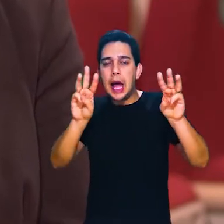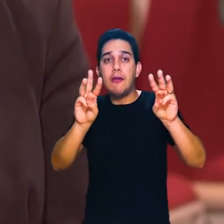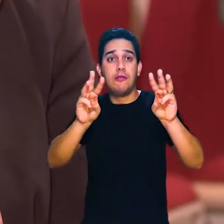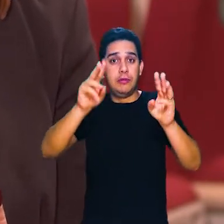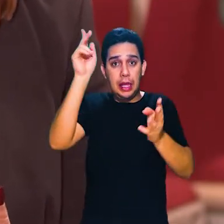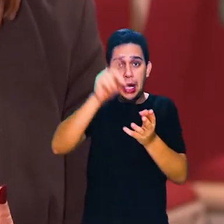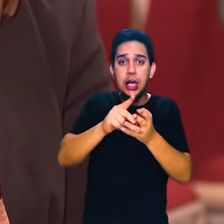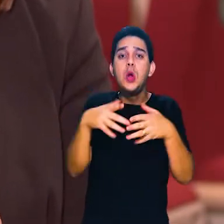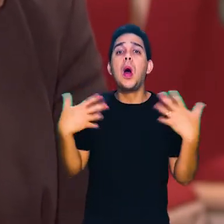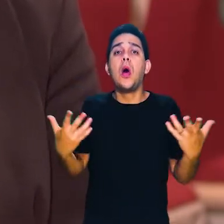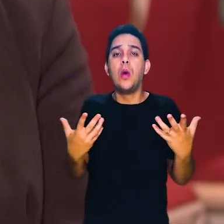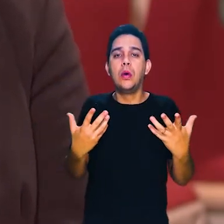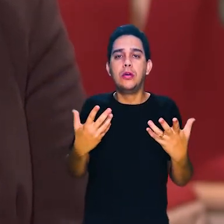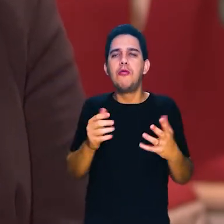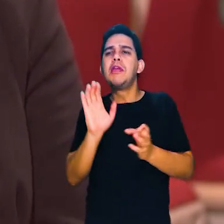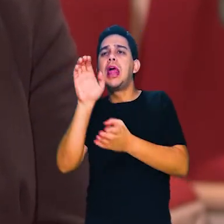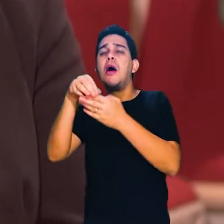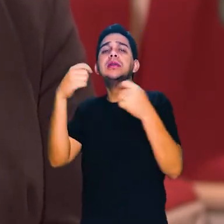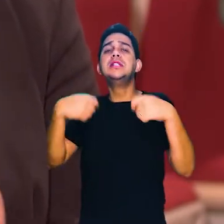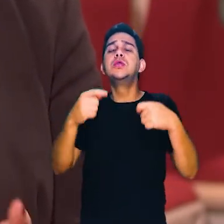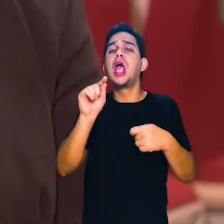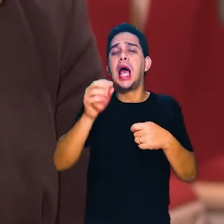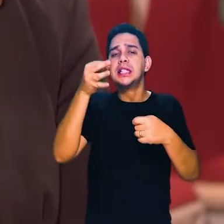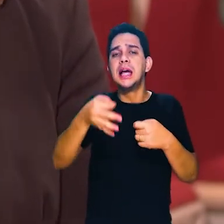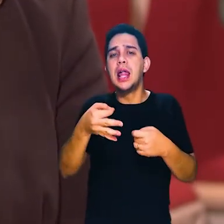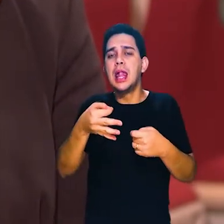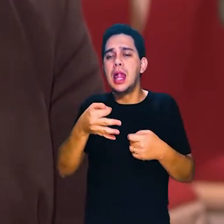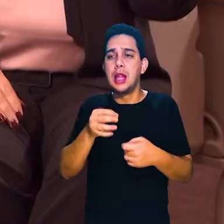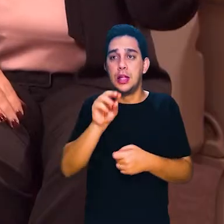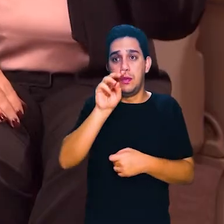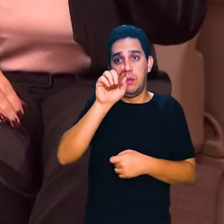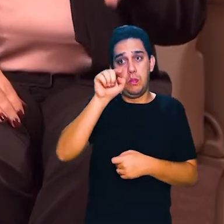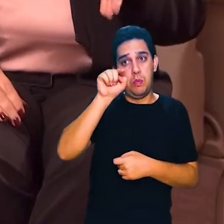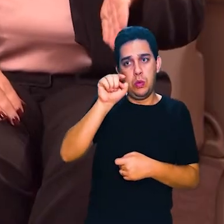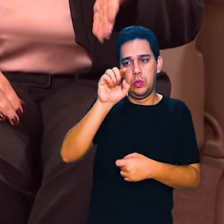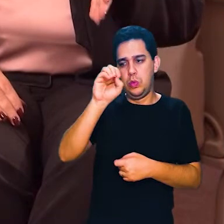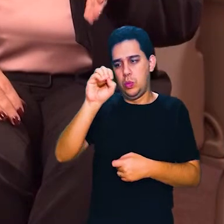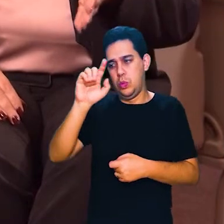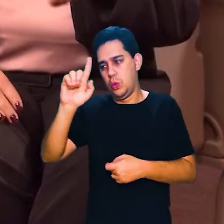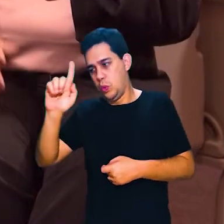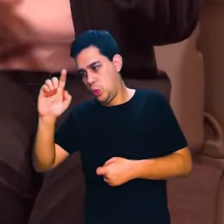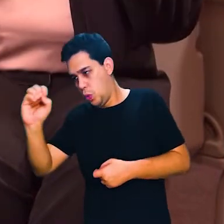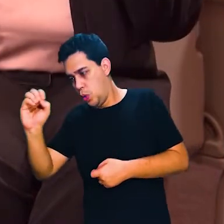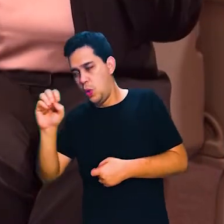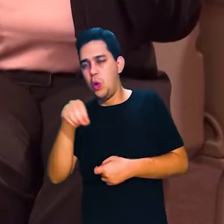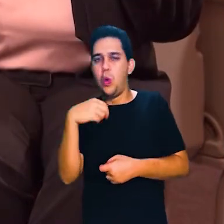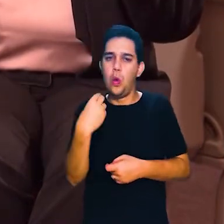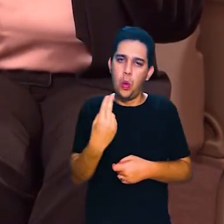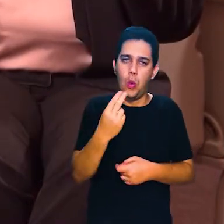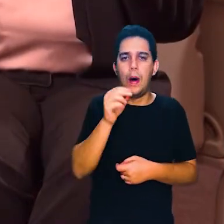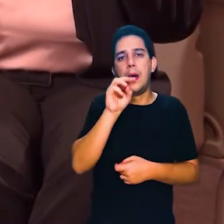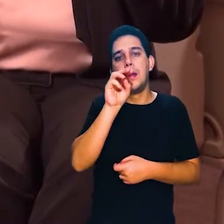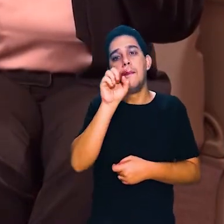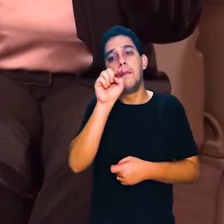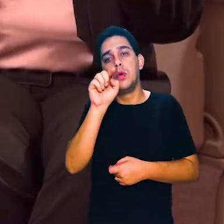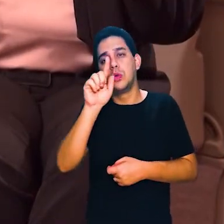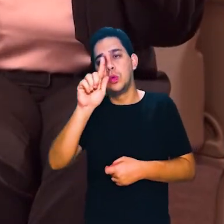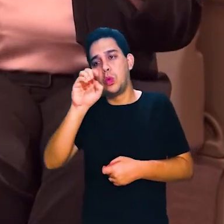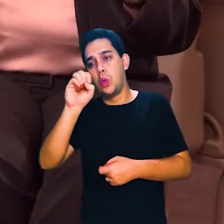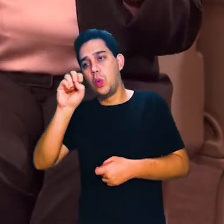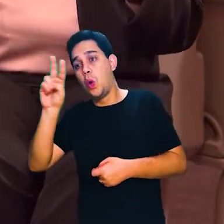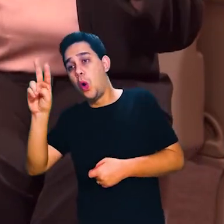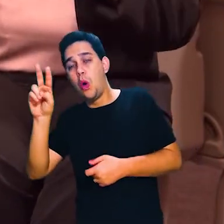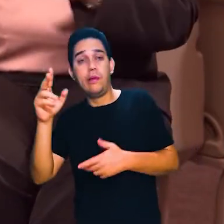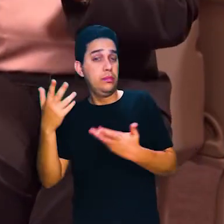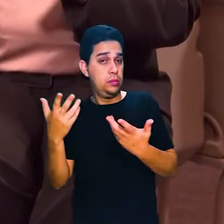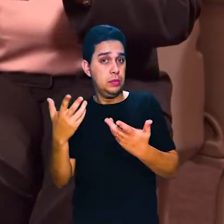.gov, .com, .br, entre alguns outros. Outra forma muito importante é quando aparece um